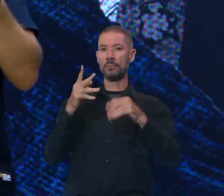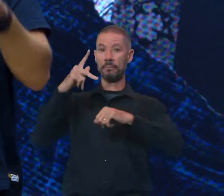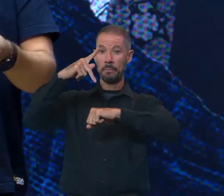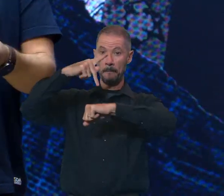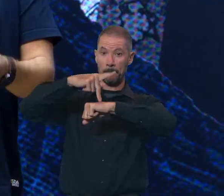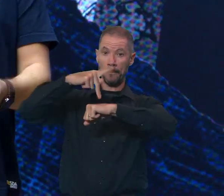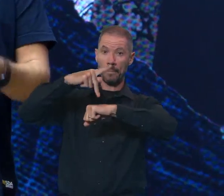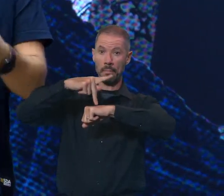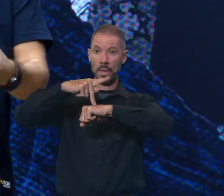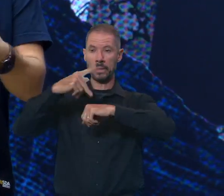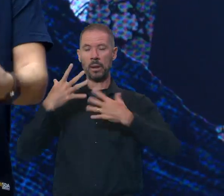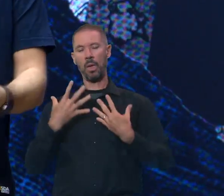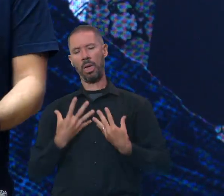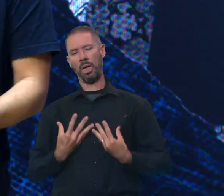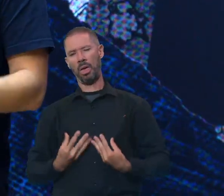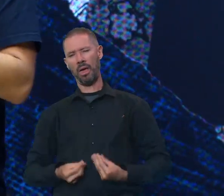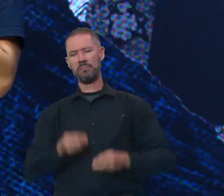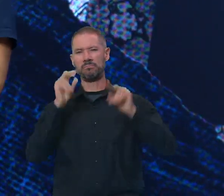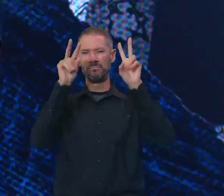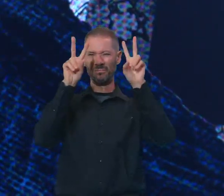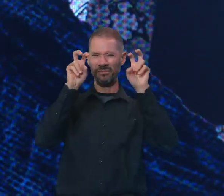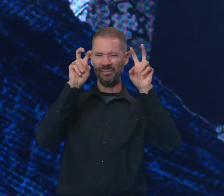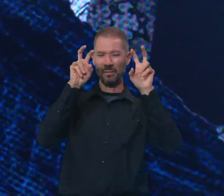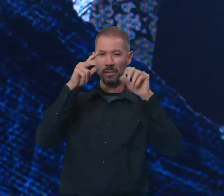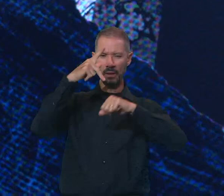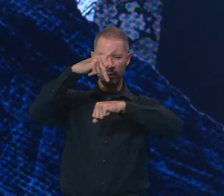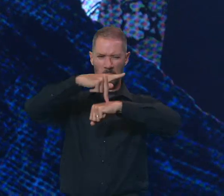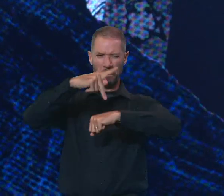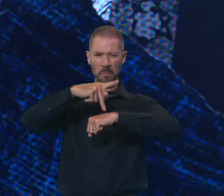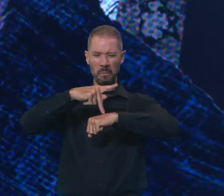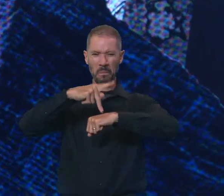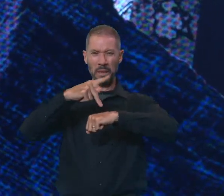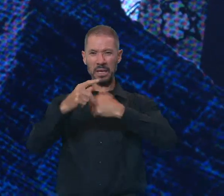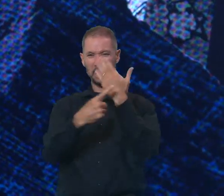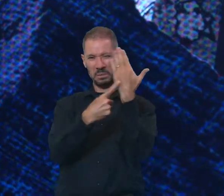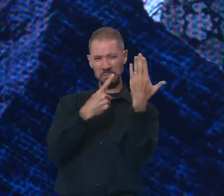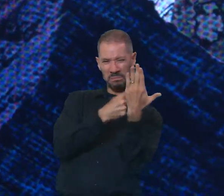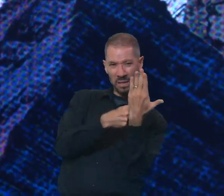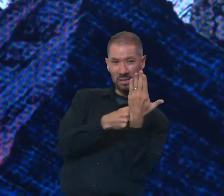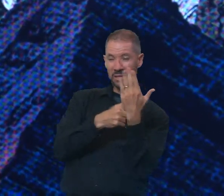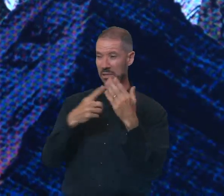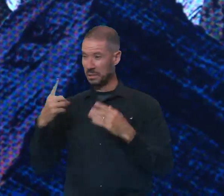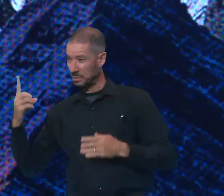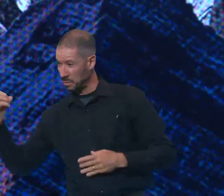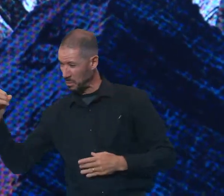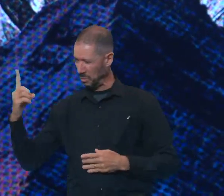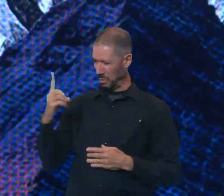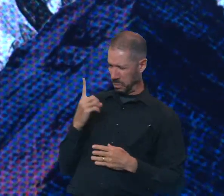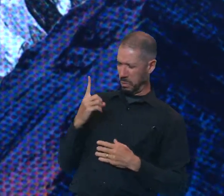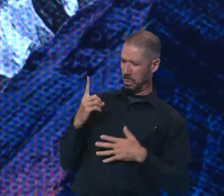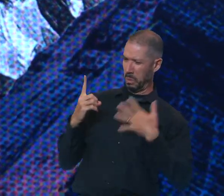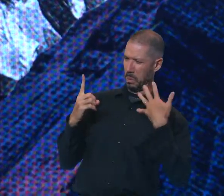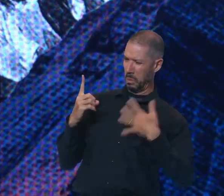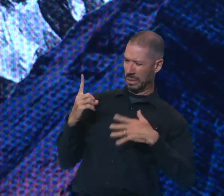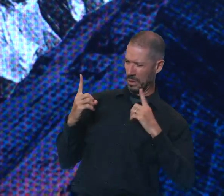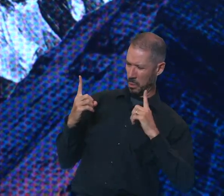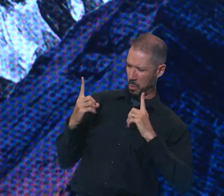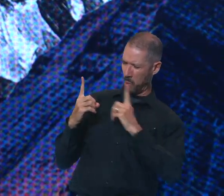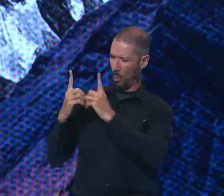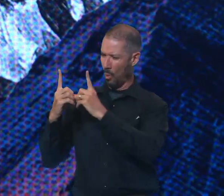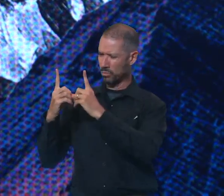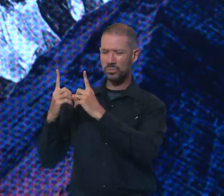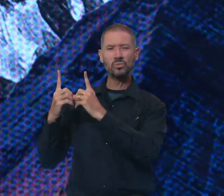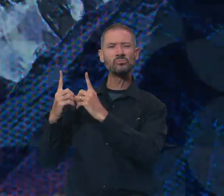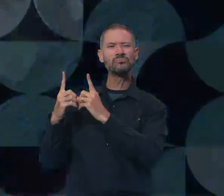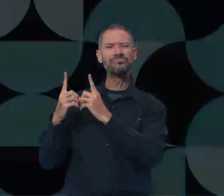da exaustão. Eu quero te ajudar a lidar com pedras que muitas vezes vêm na nossa direção, vêm ao nosso encontro quando